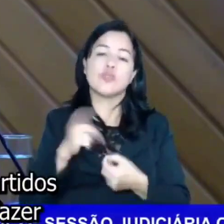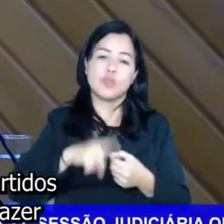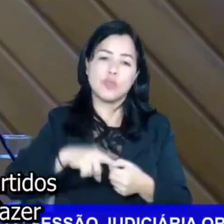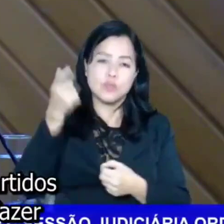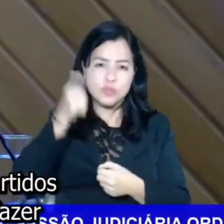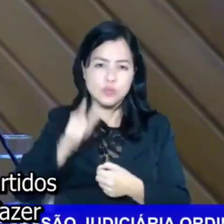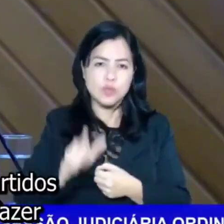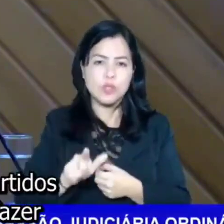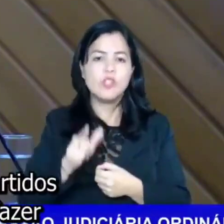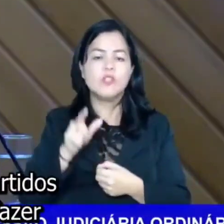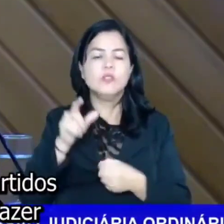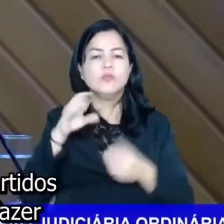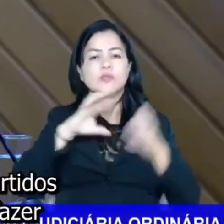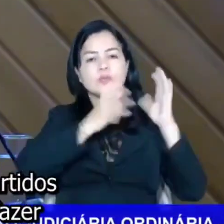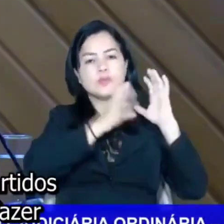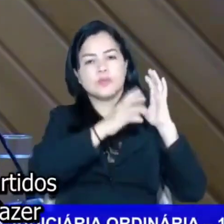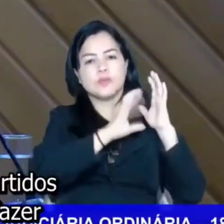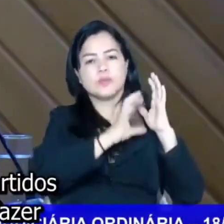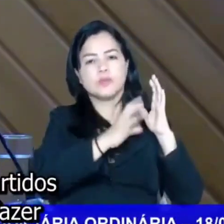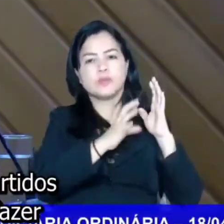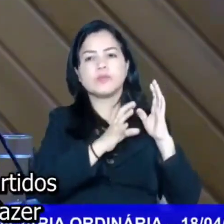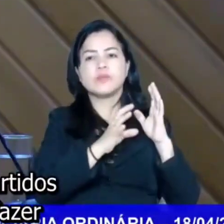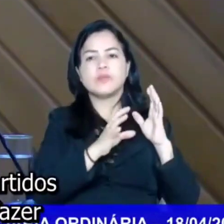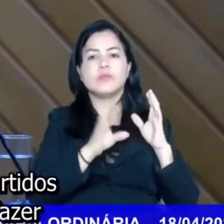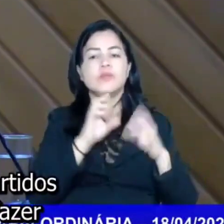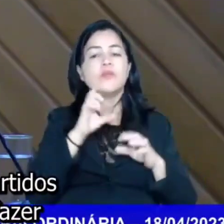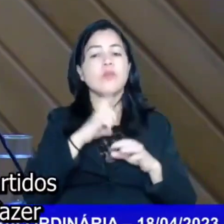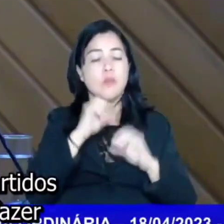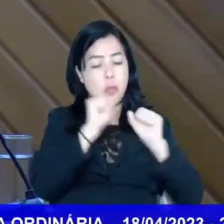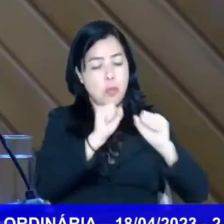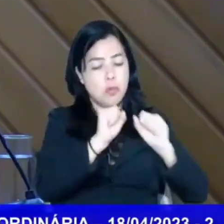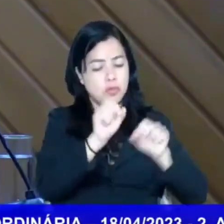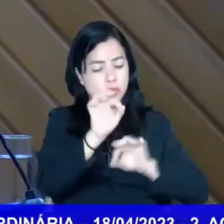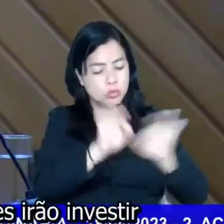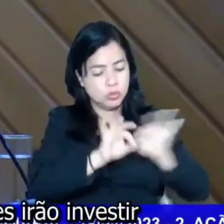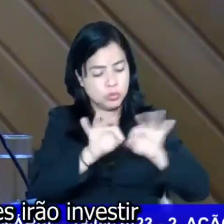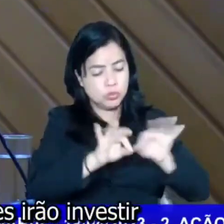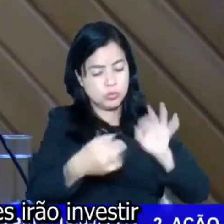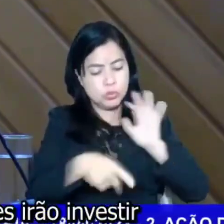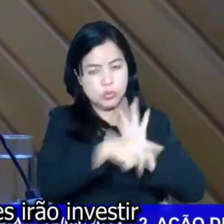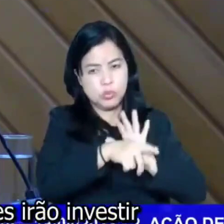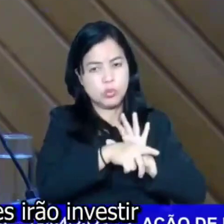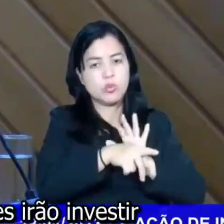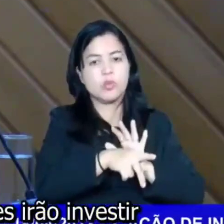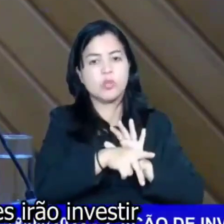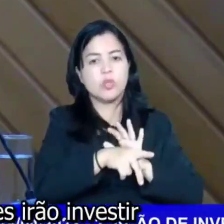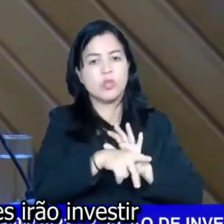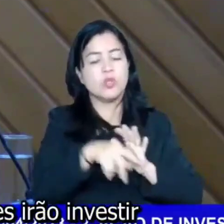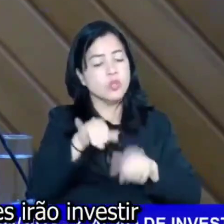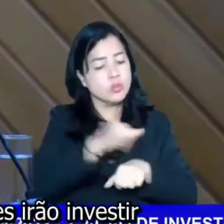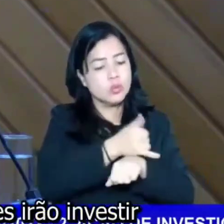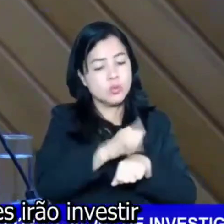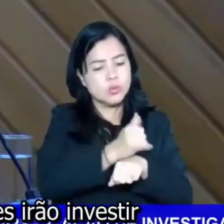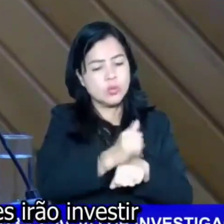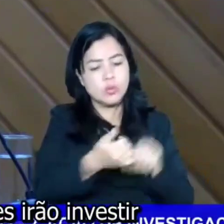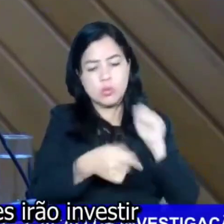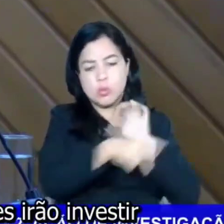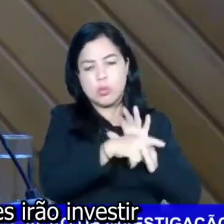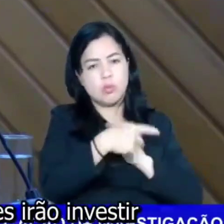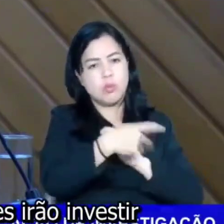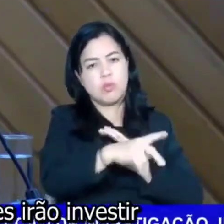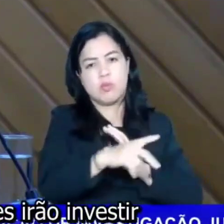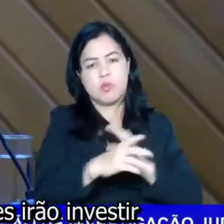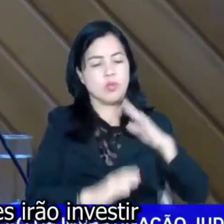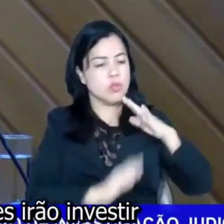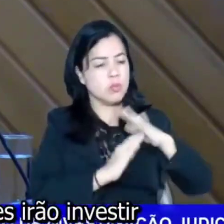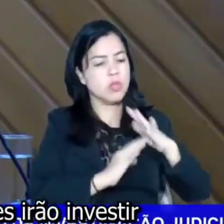repetir, os partidos, dentro das suas conclusões, eles podem fazer essas estratégias e delimitar